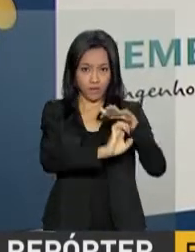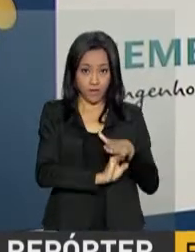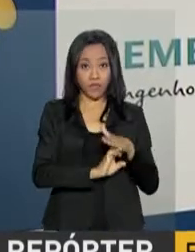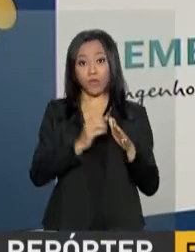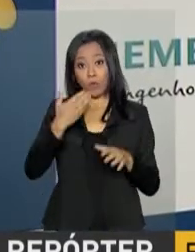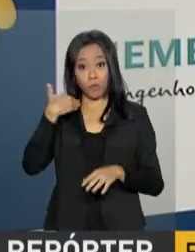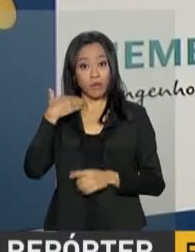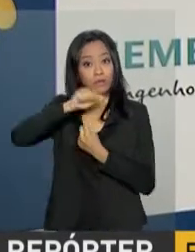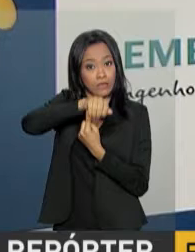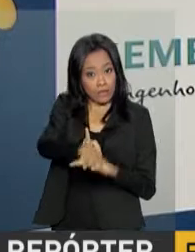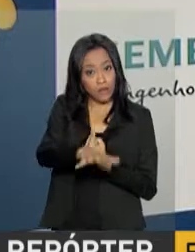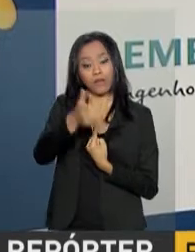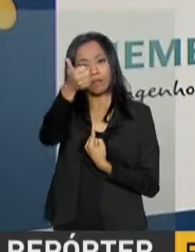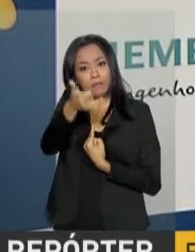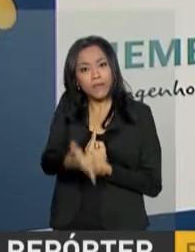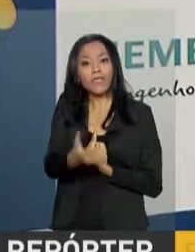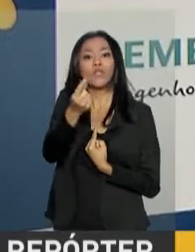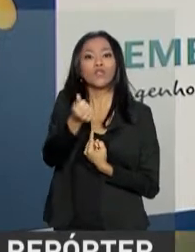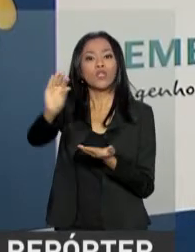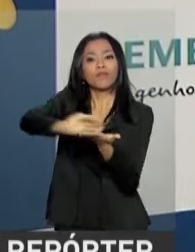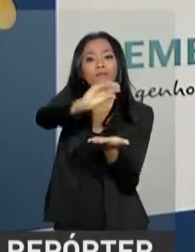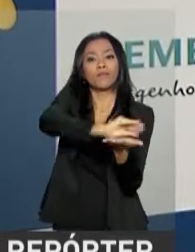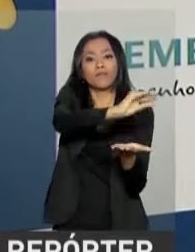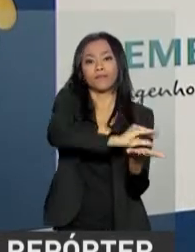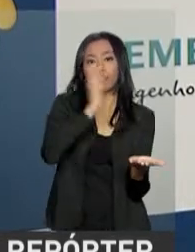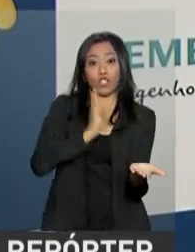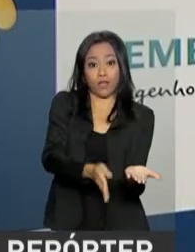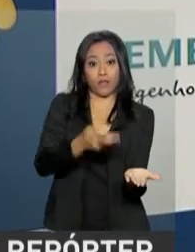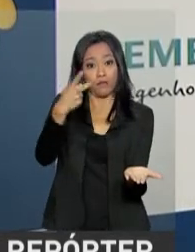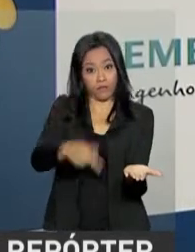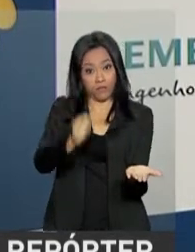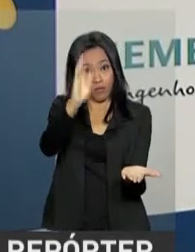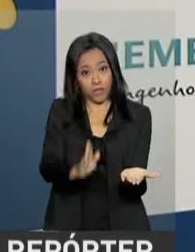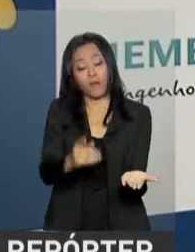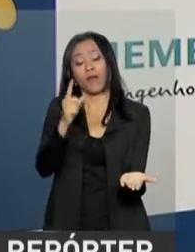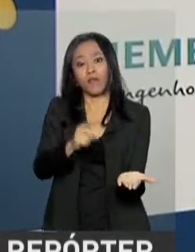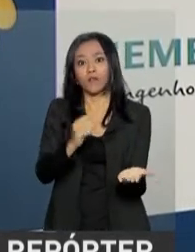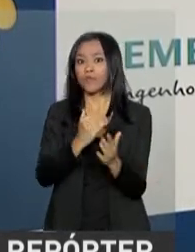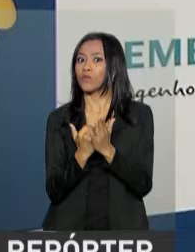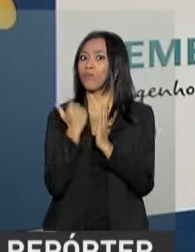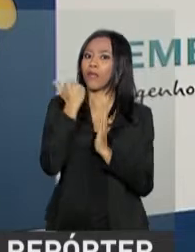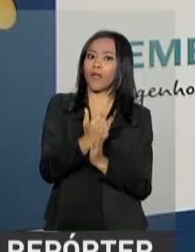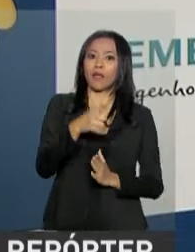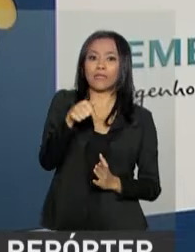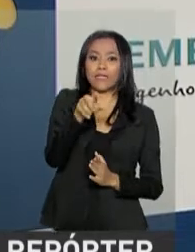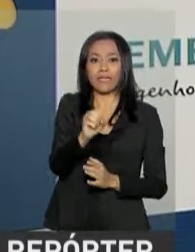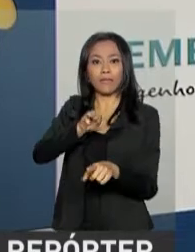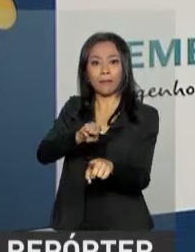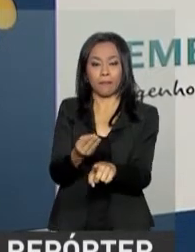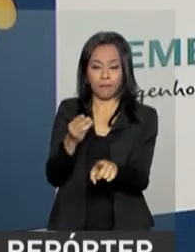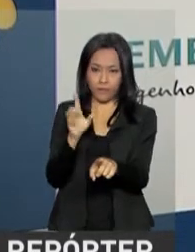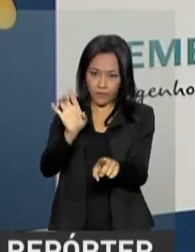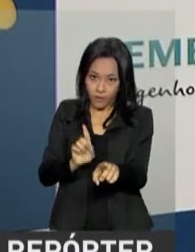Central estima que os investimentos estrangeiros diretos superaram 70 bilhões de dólares no Brasil no ano